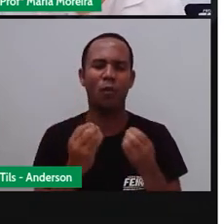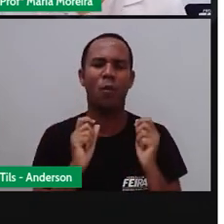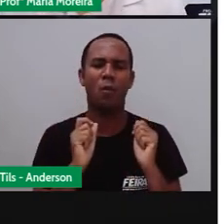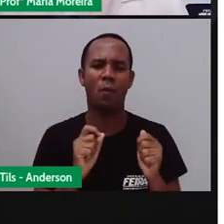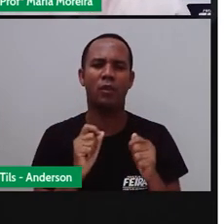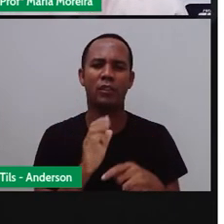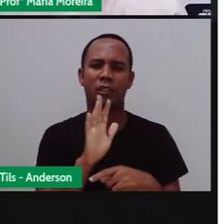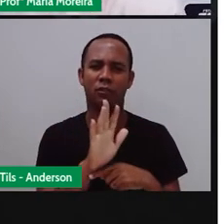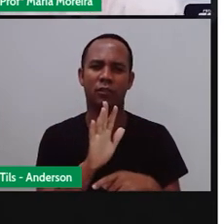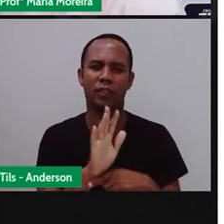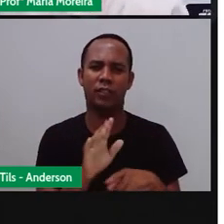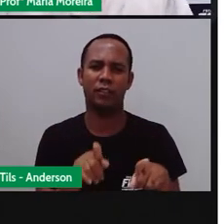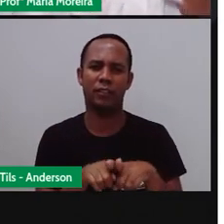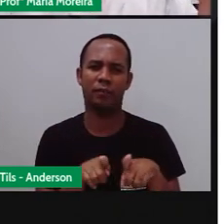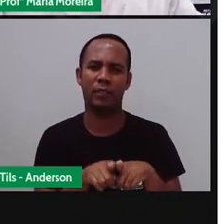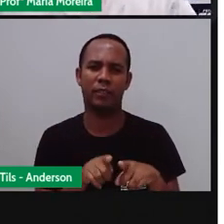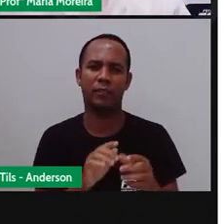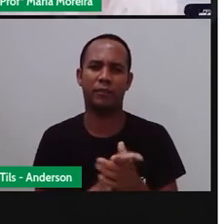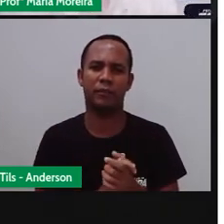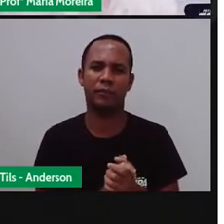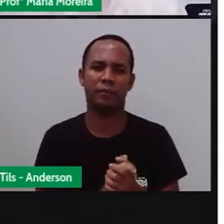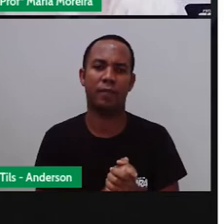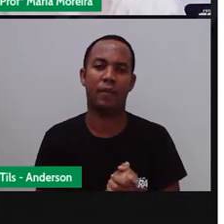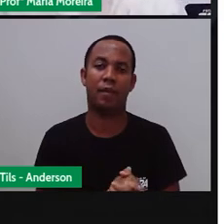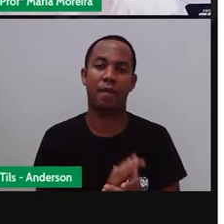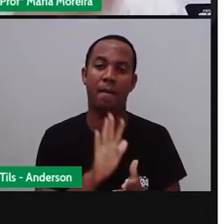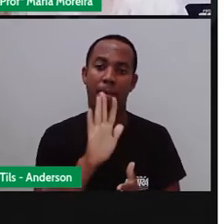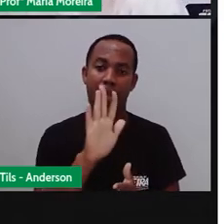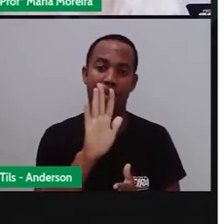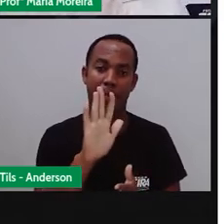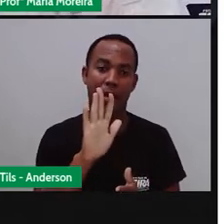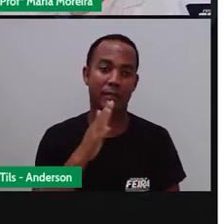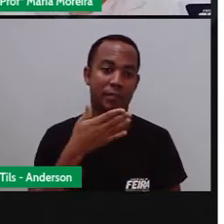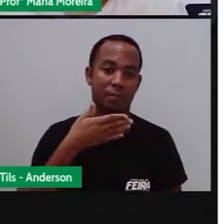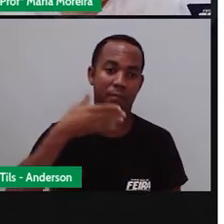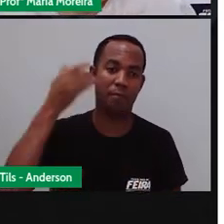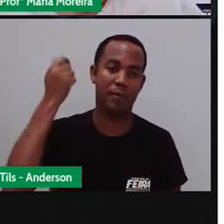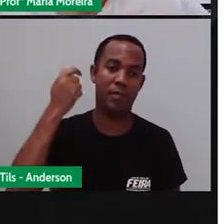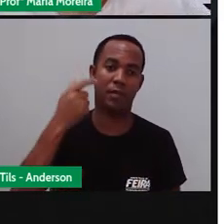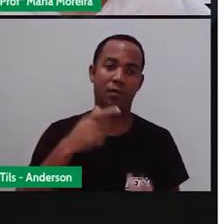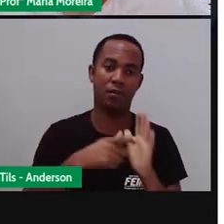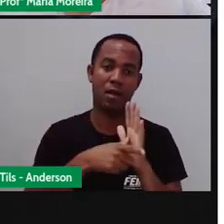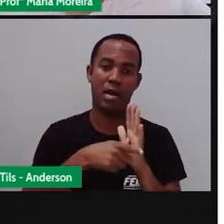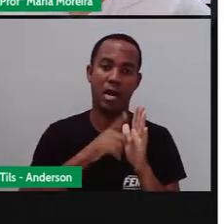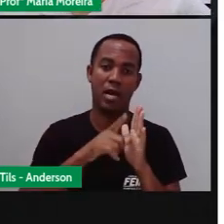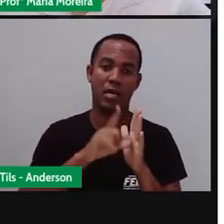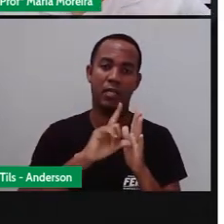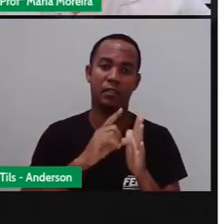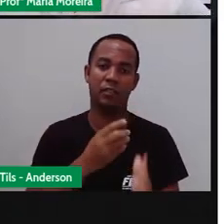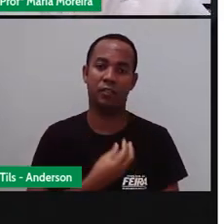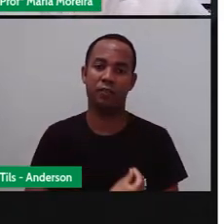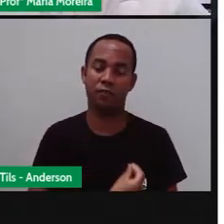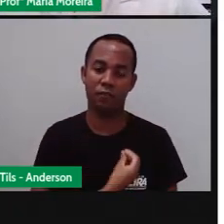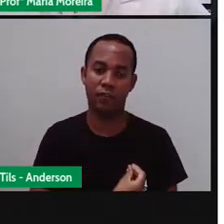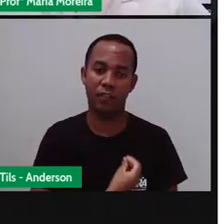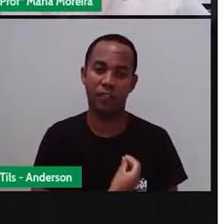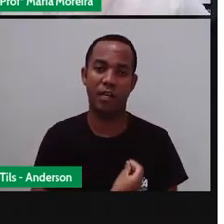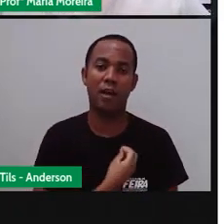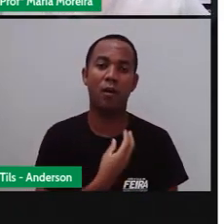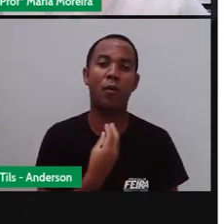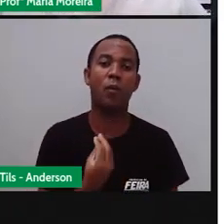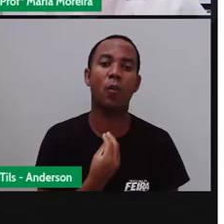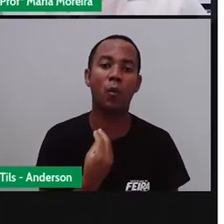isso. Bom, para isso, né? Para uma melhor convivência entre o homem e a